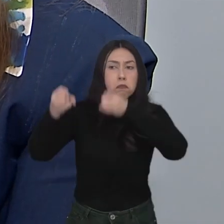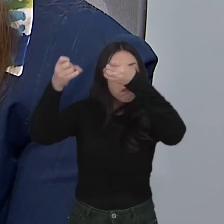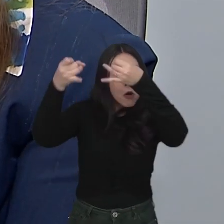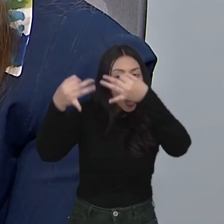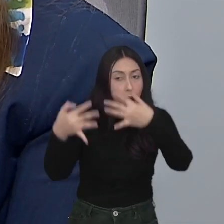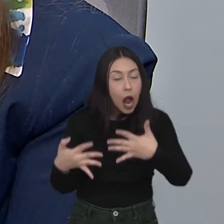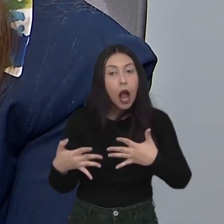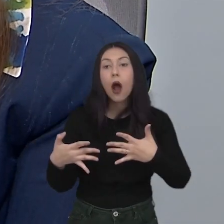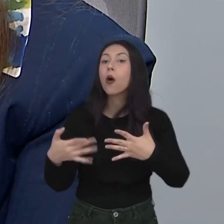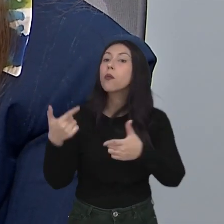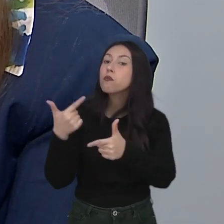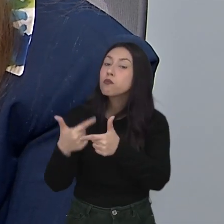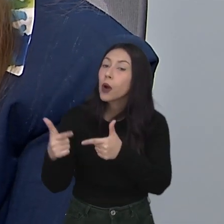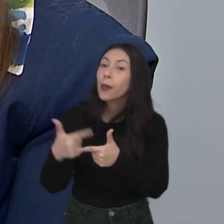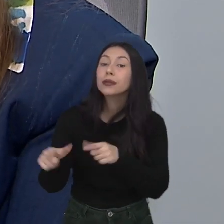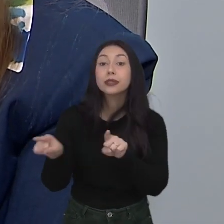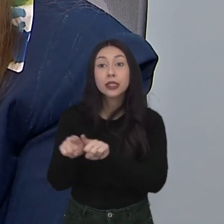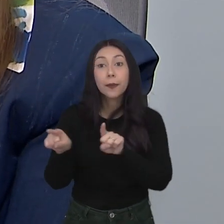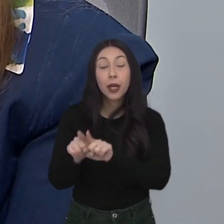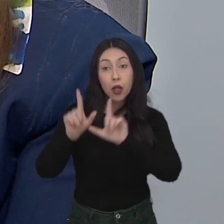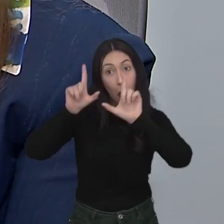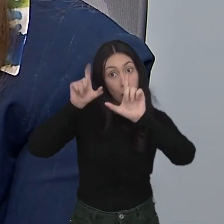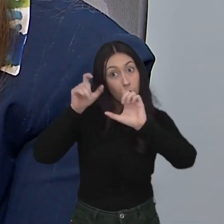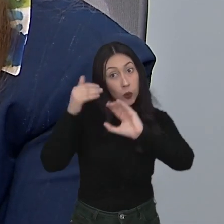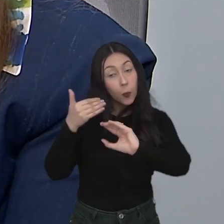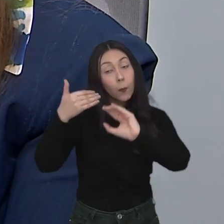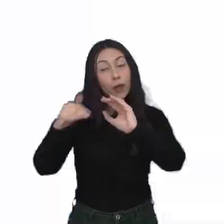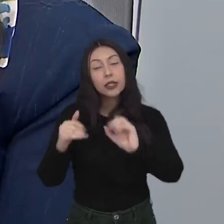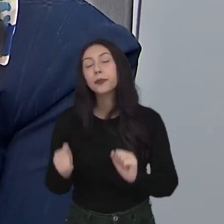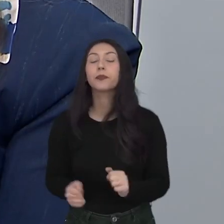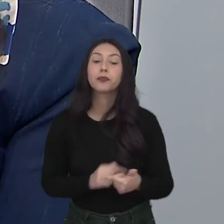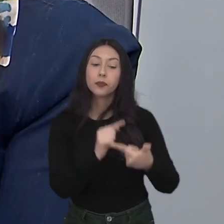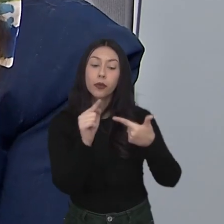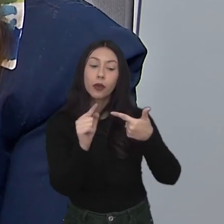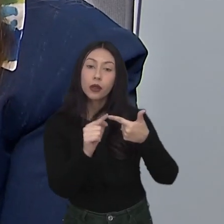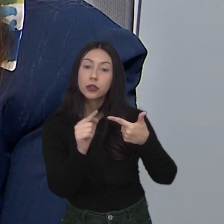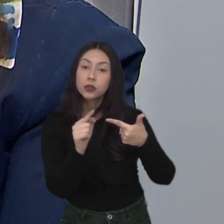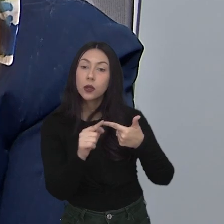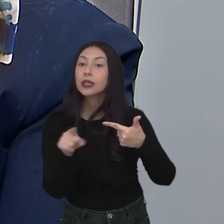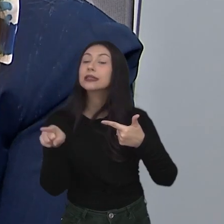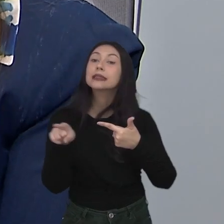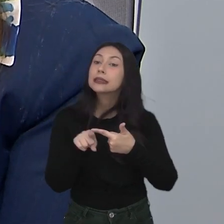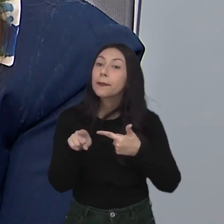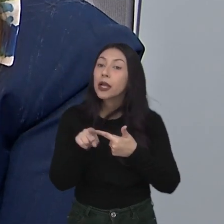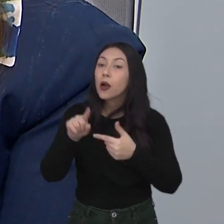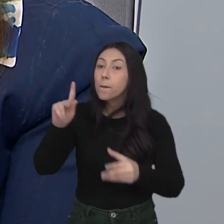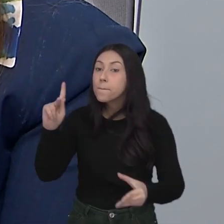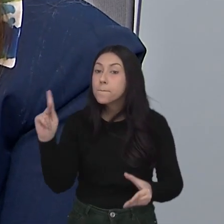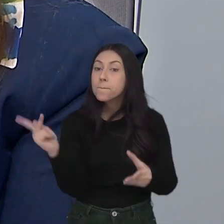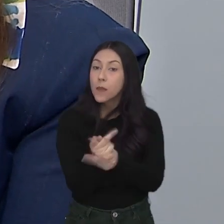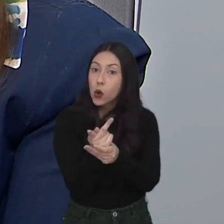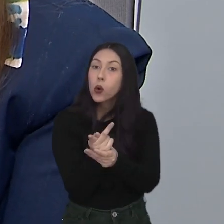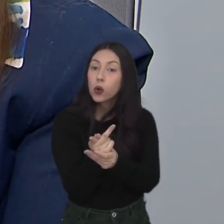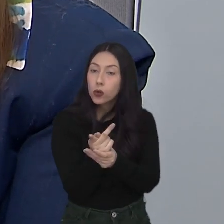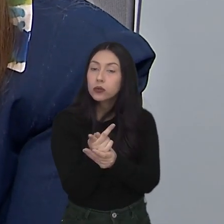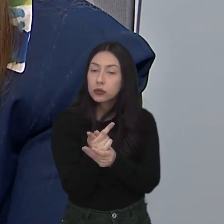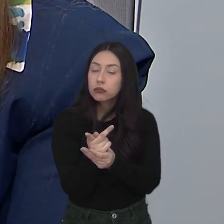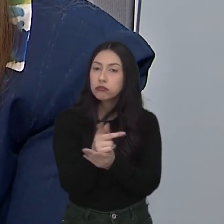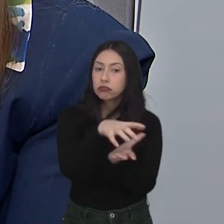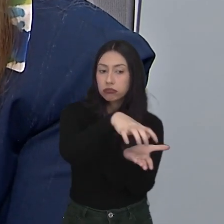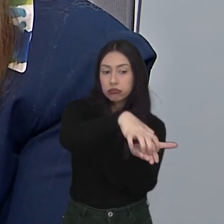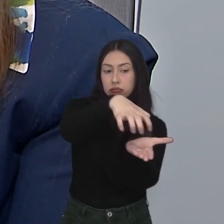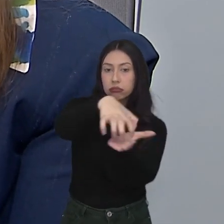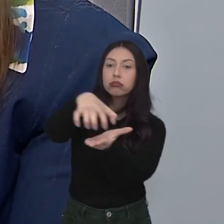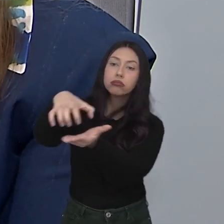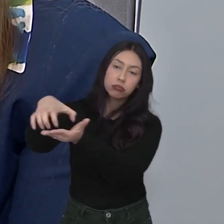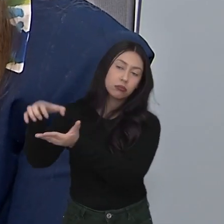poucas palavras qual é o problema. Você pode juntar fotos. Outro caminho é ir através do PROCON, né,